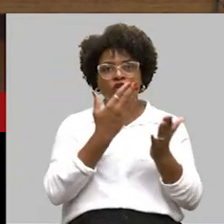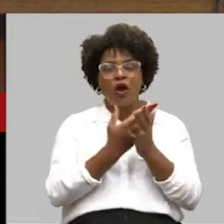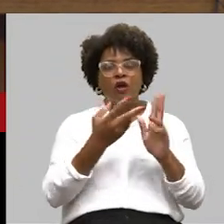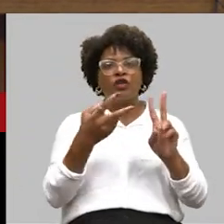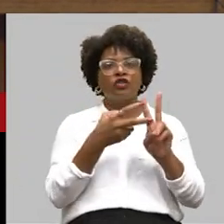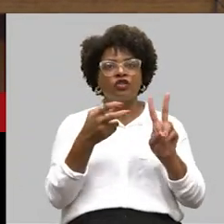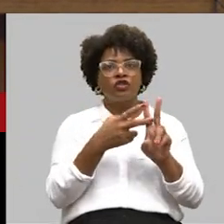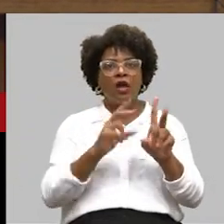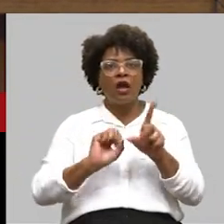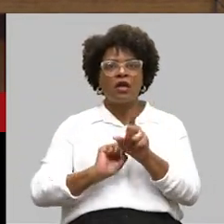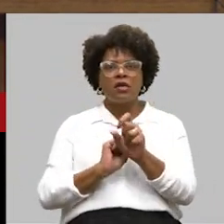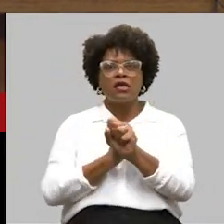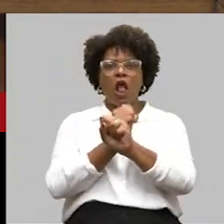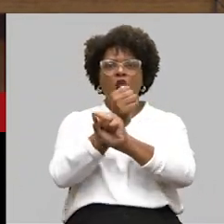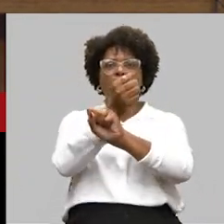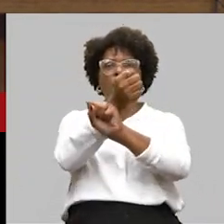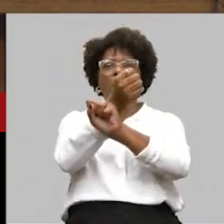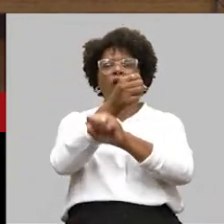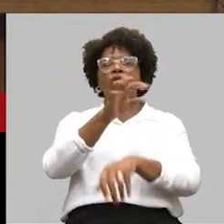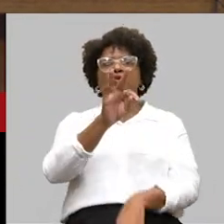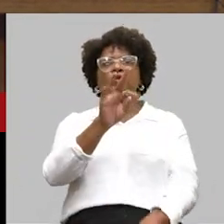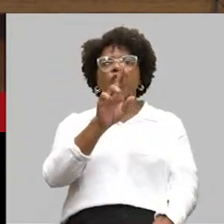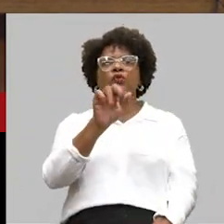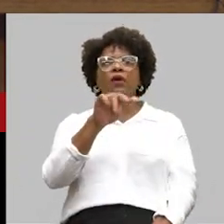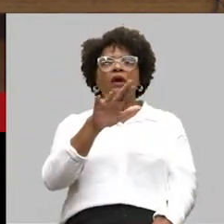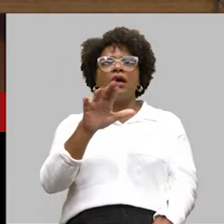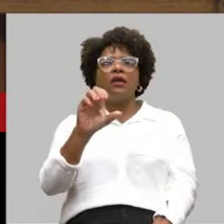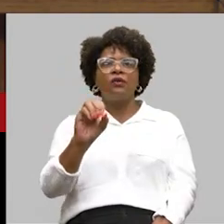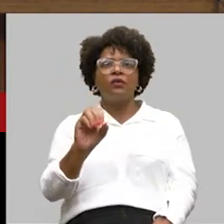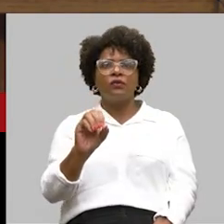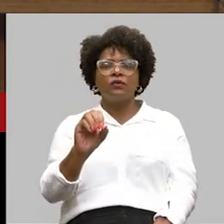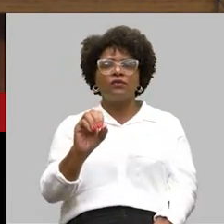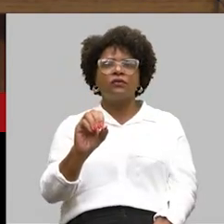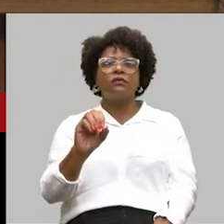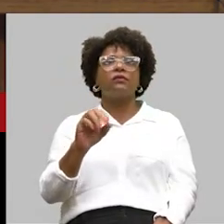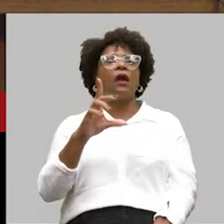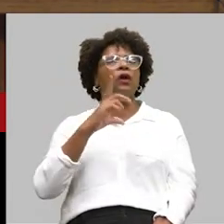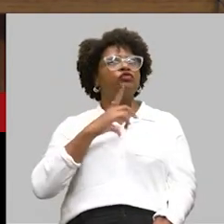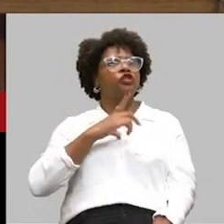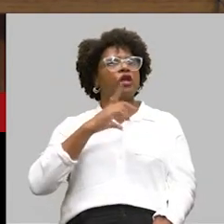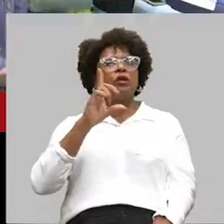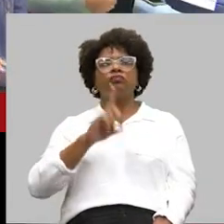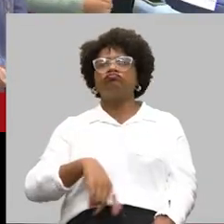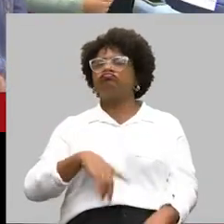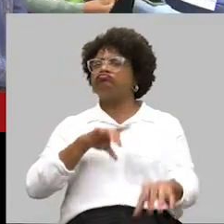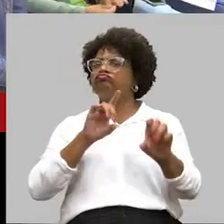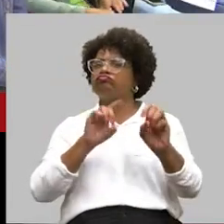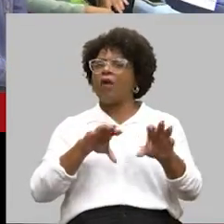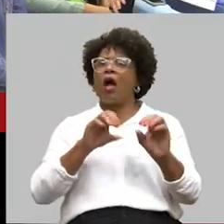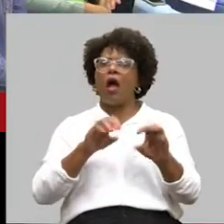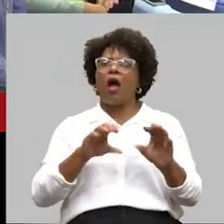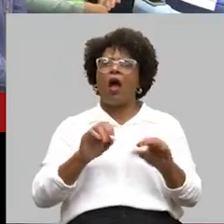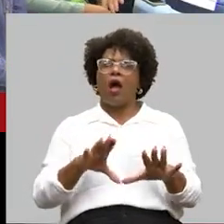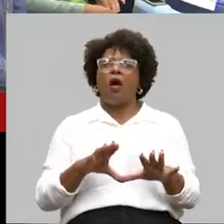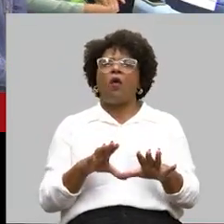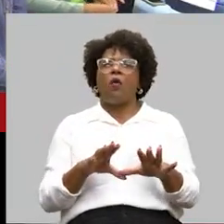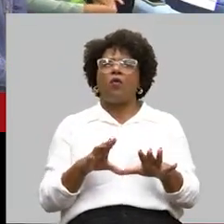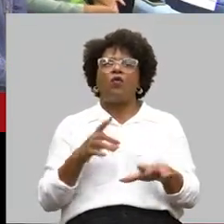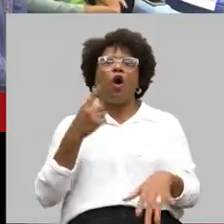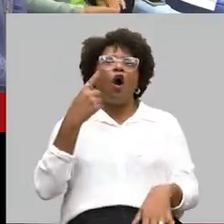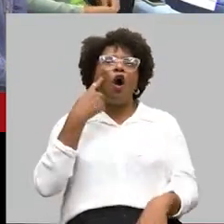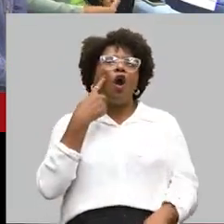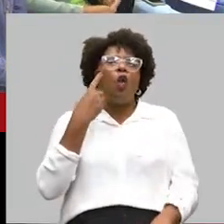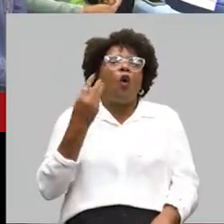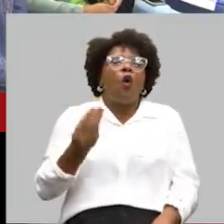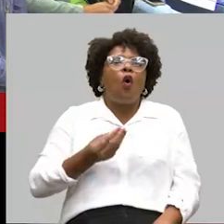de dar o nome às escolas né Desse direito então assim pra gente vê o quanto é importante eh